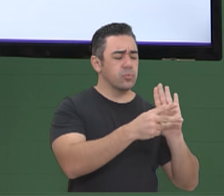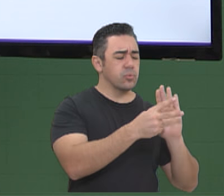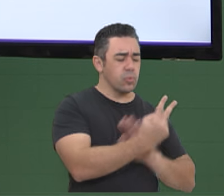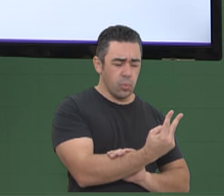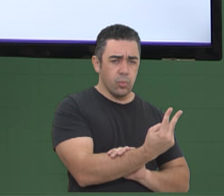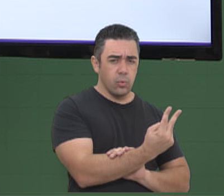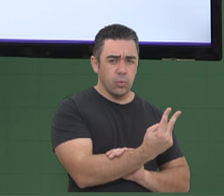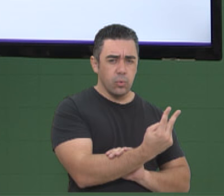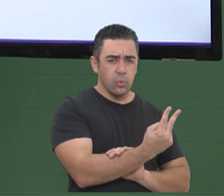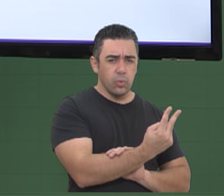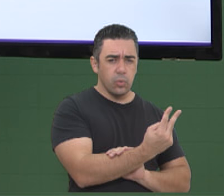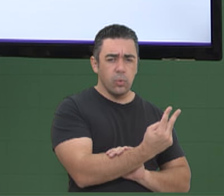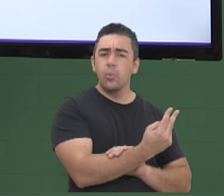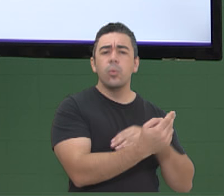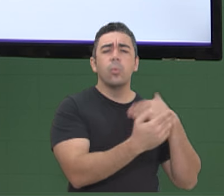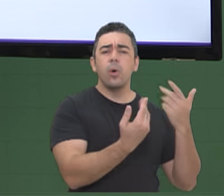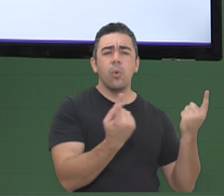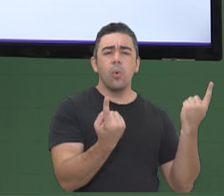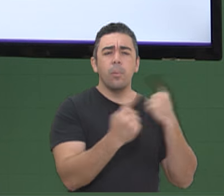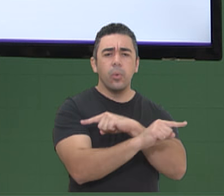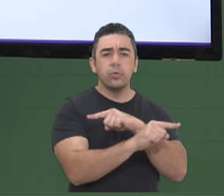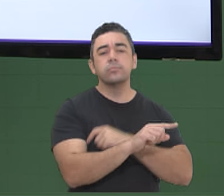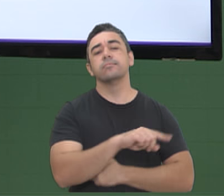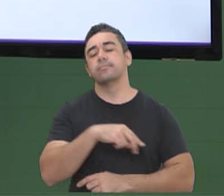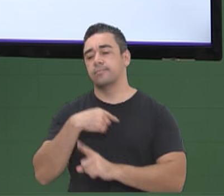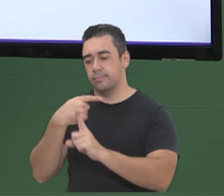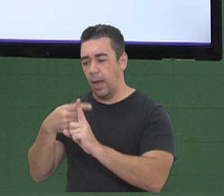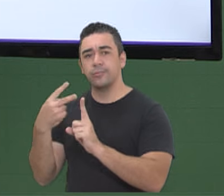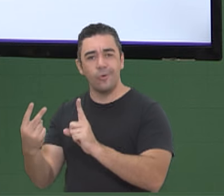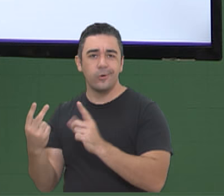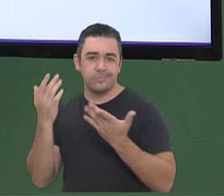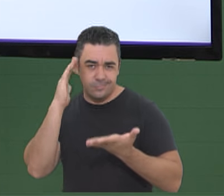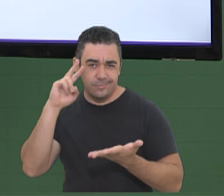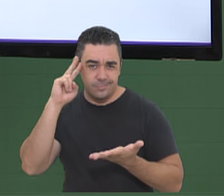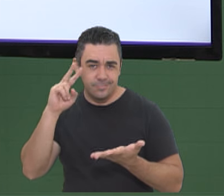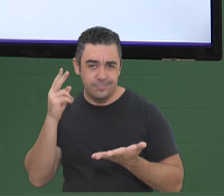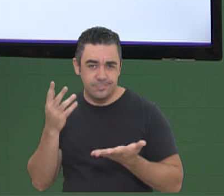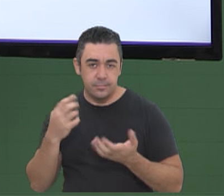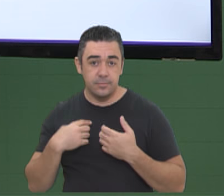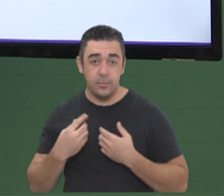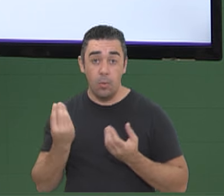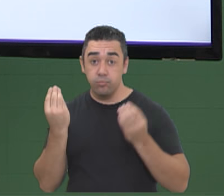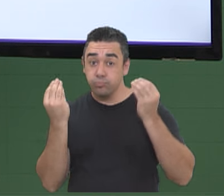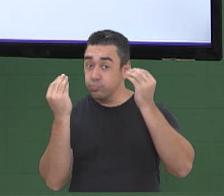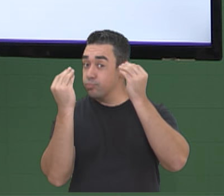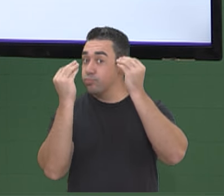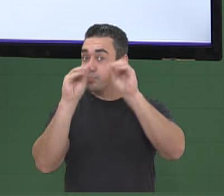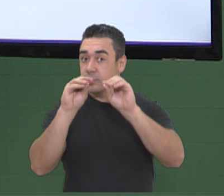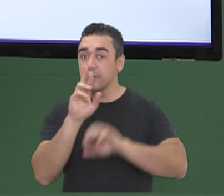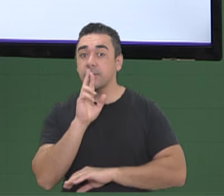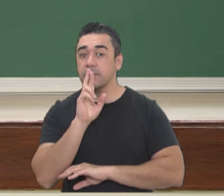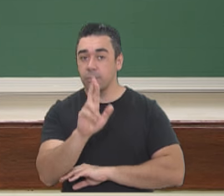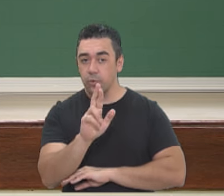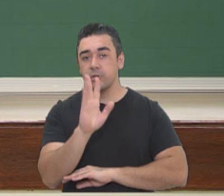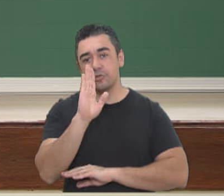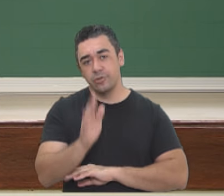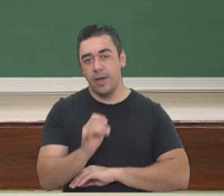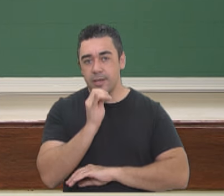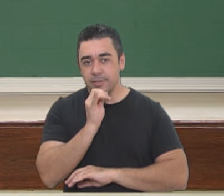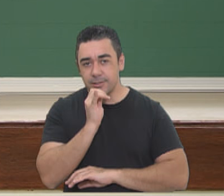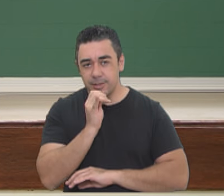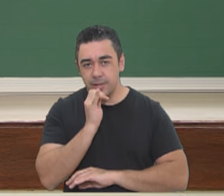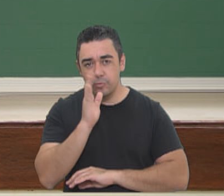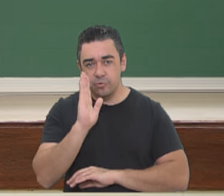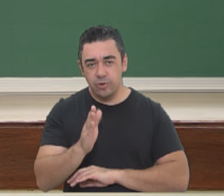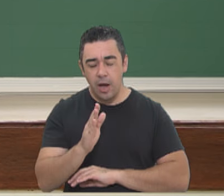2. Lembra da tela anterior que a gente passou? Então, com isso, que é o exemplo que a gente já deu,